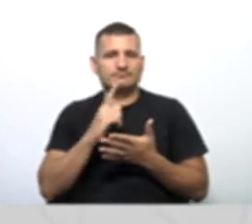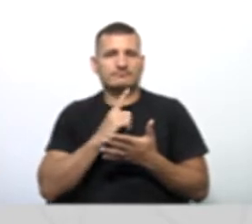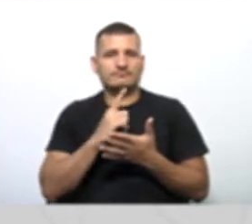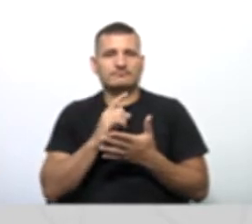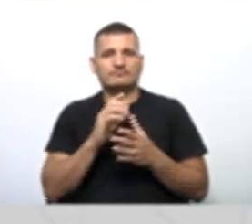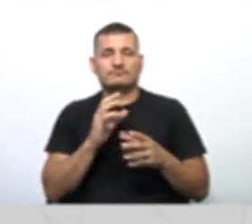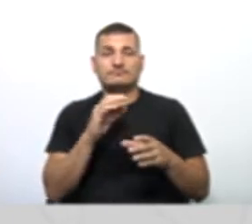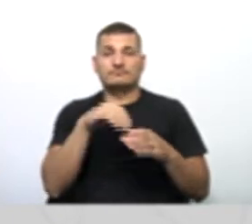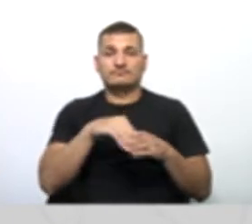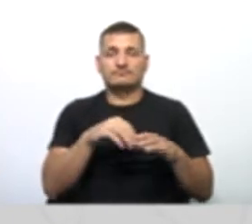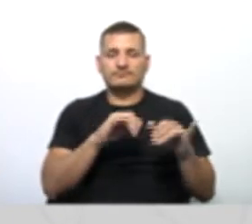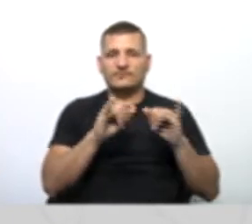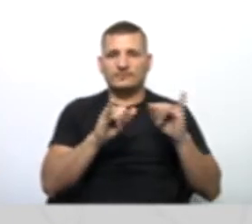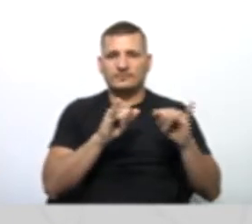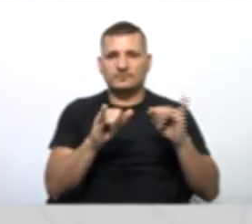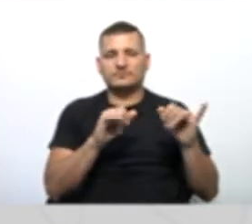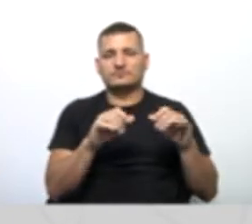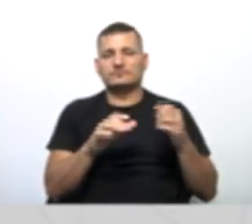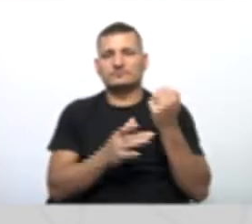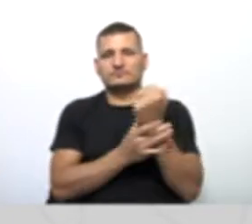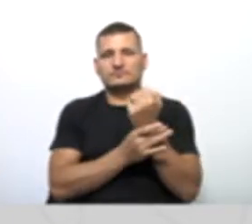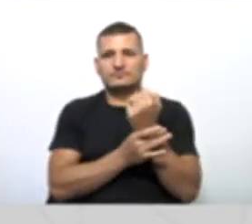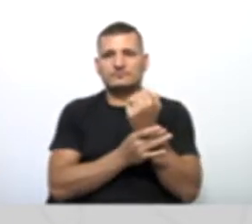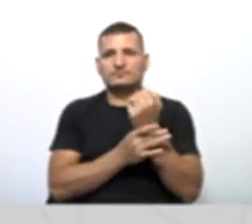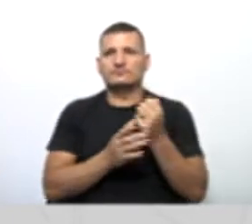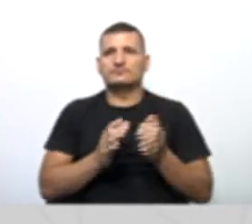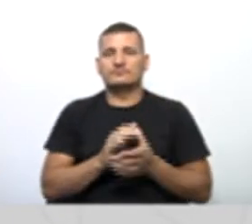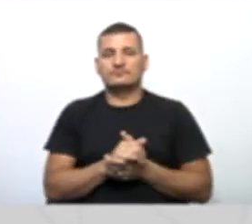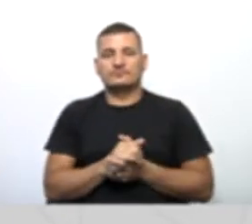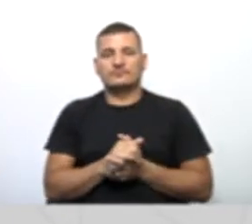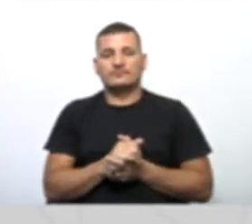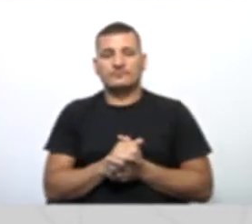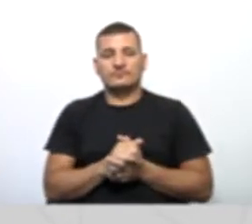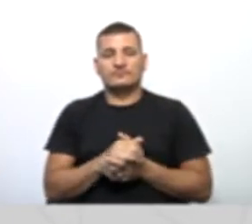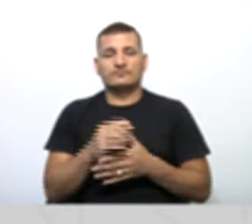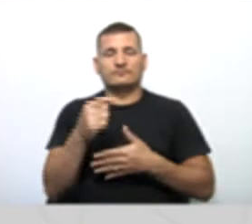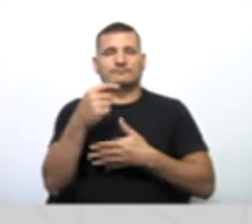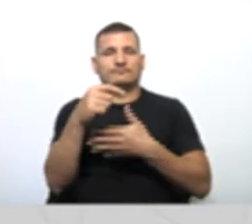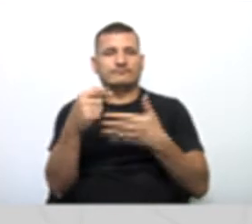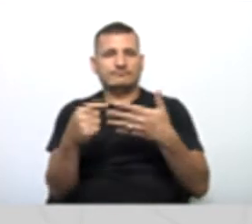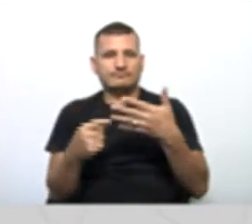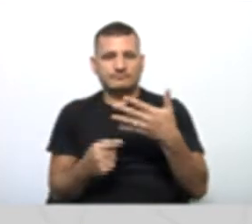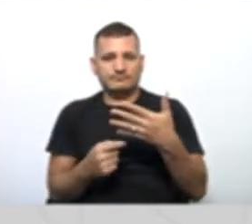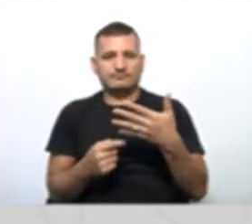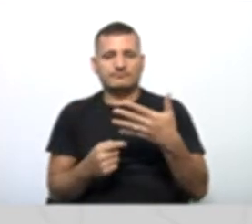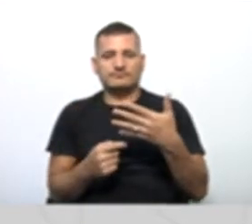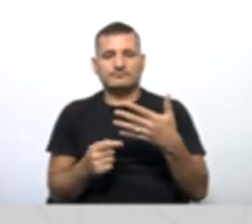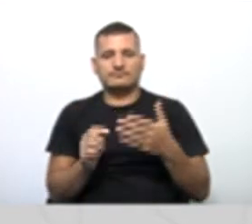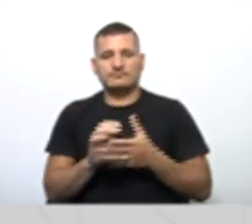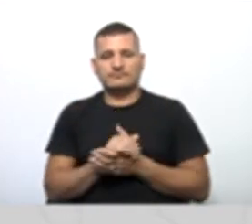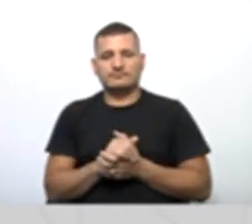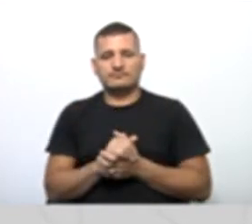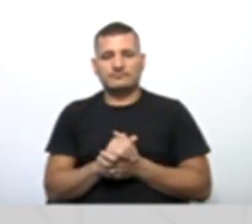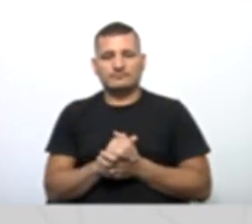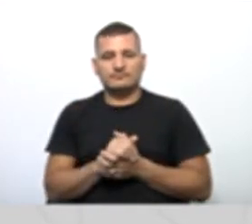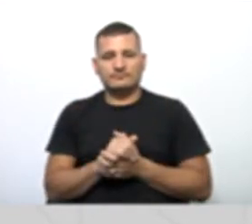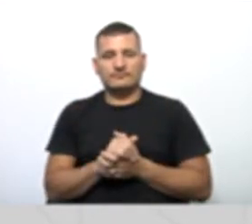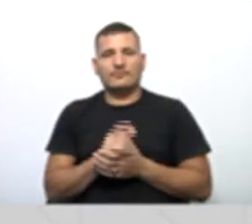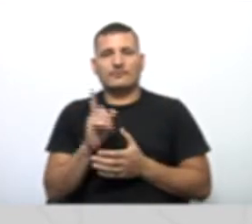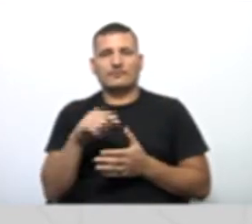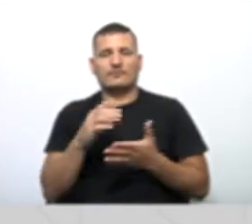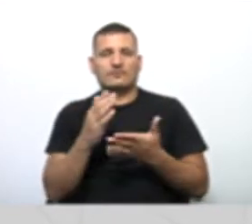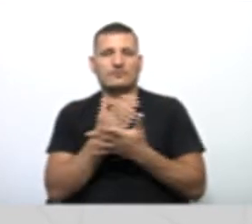sobre informação, sobre a segurança da informação. Então, esses elementos aqui, eles são